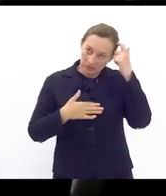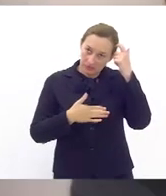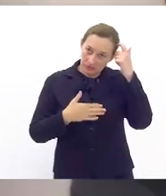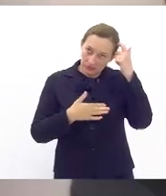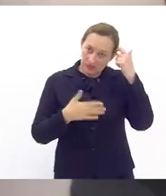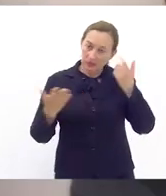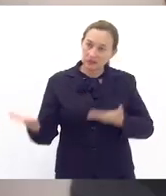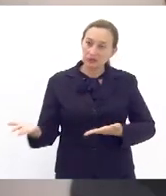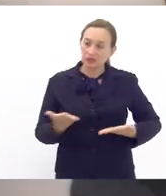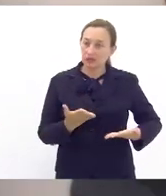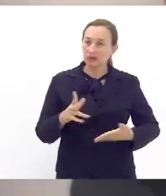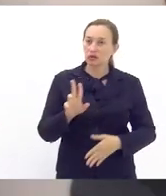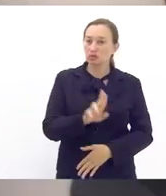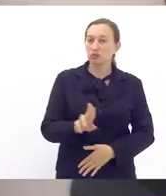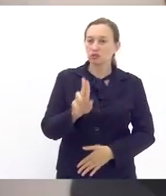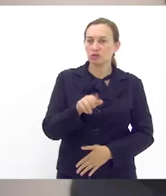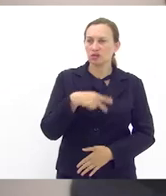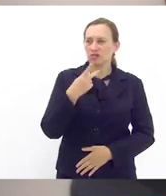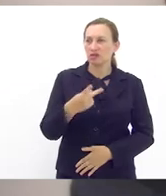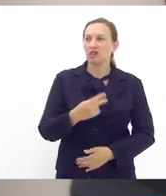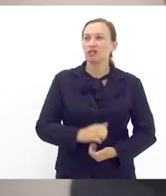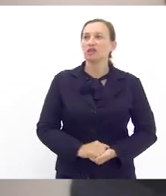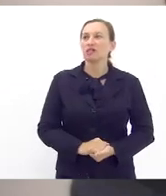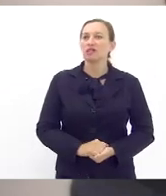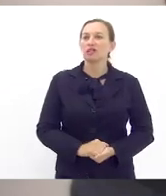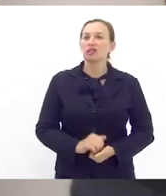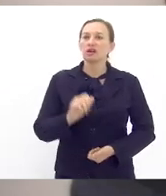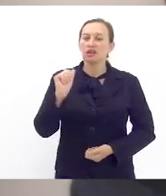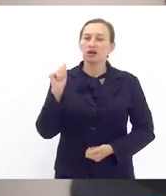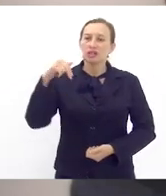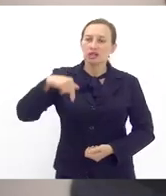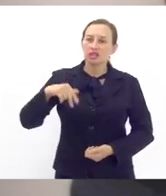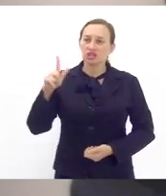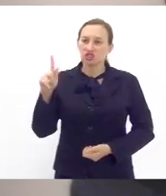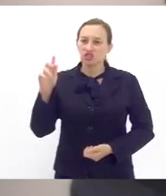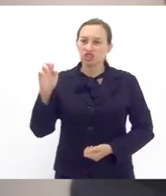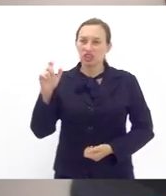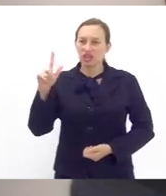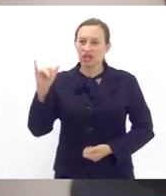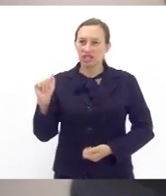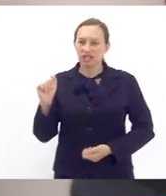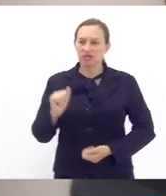de chamar para fazer o uso da palavra Angélica Soares